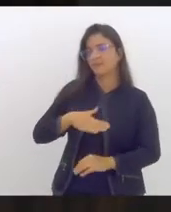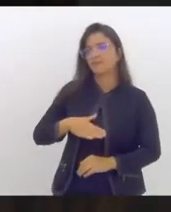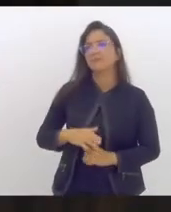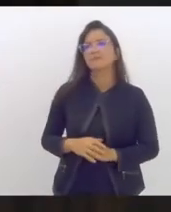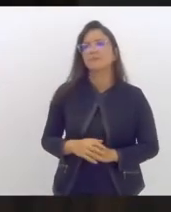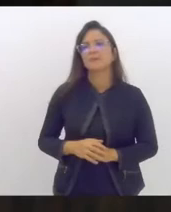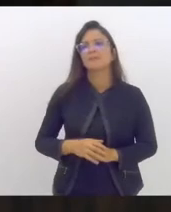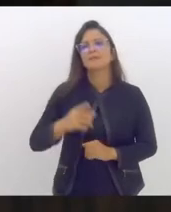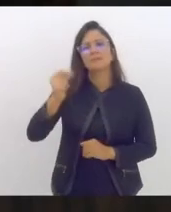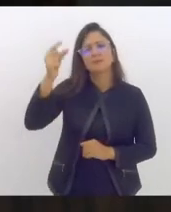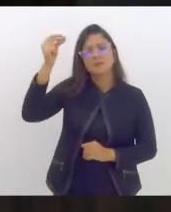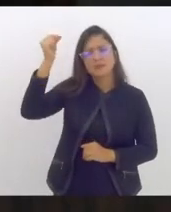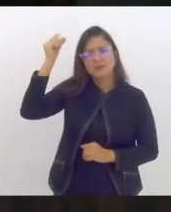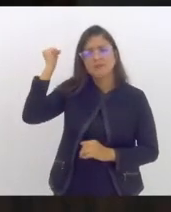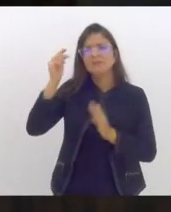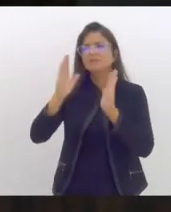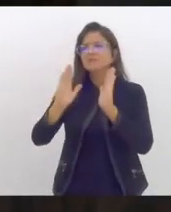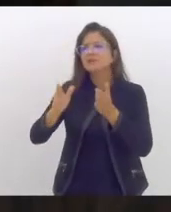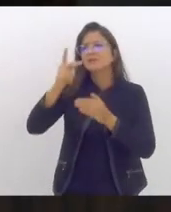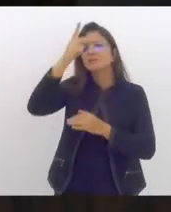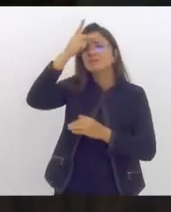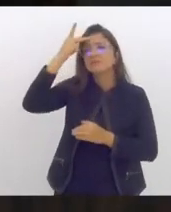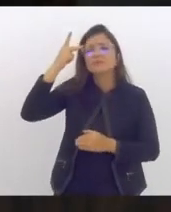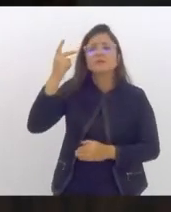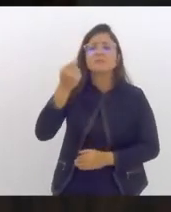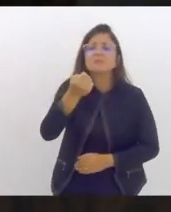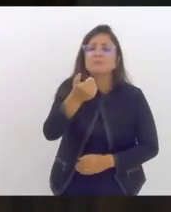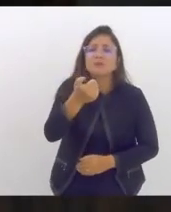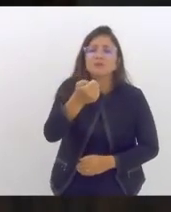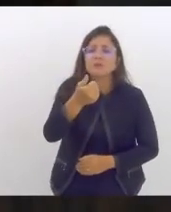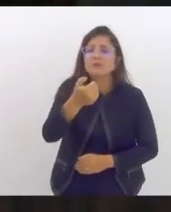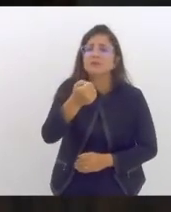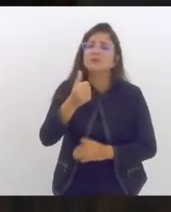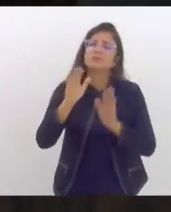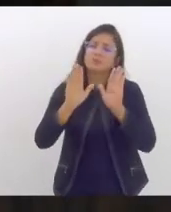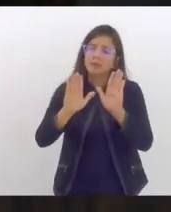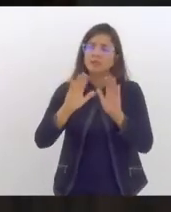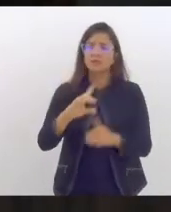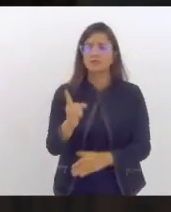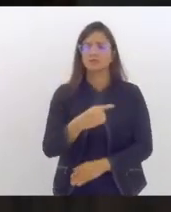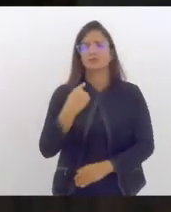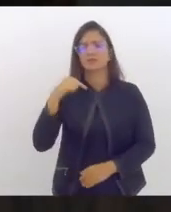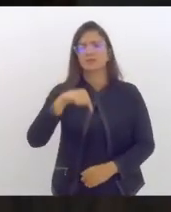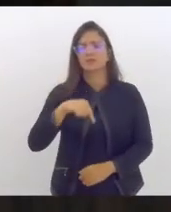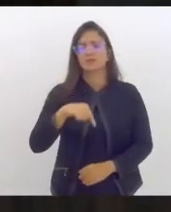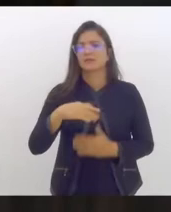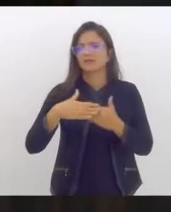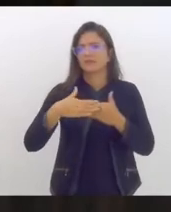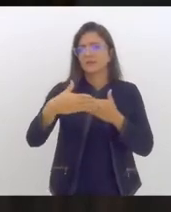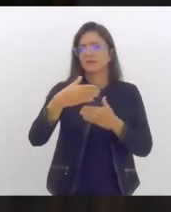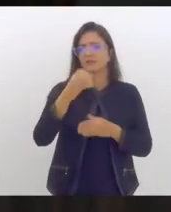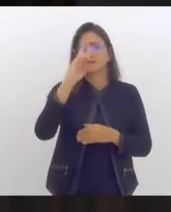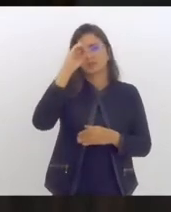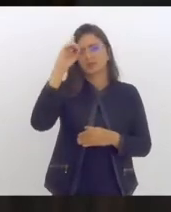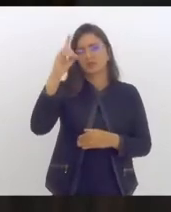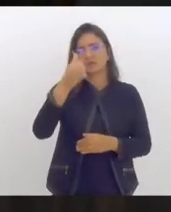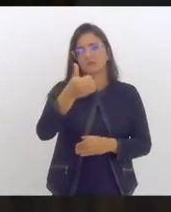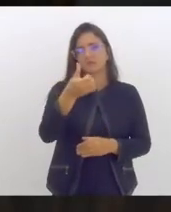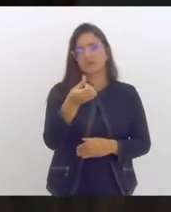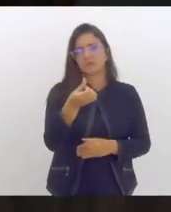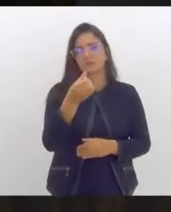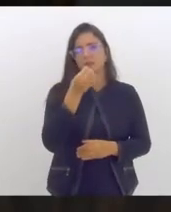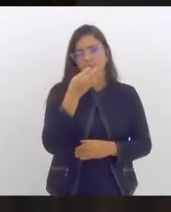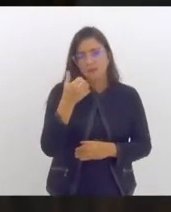tempo que tem poucas pessoas em plenário, então, mas a gente estaremos aqui a partir do dia 16, com certeza, deputado Luiz